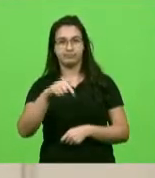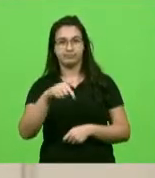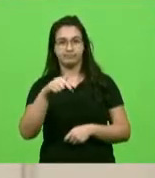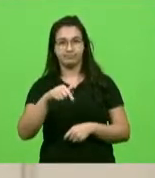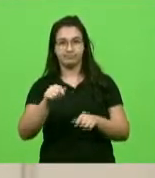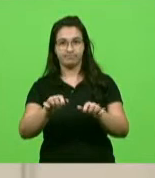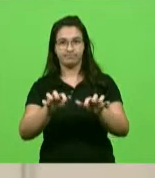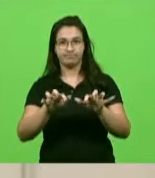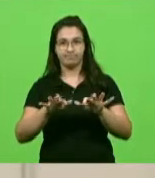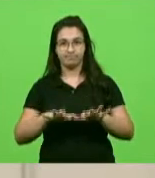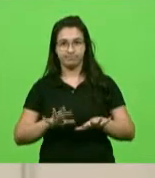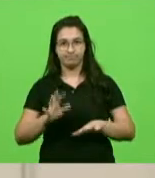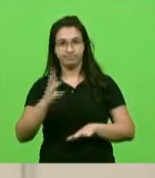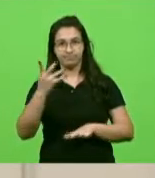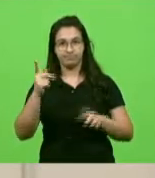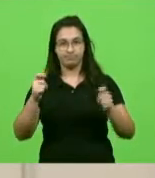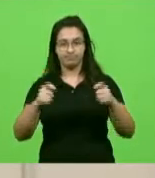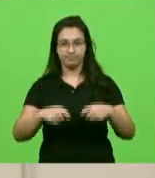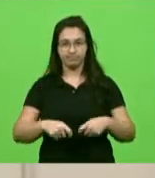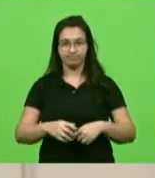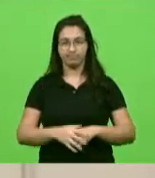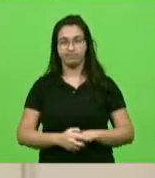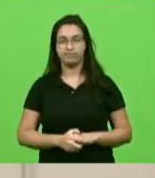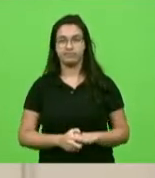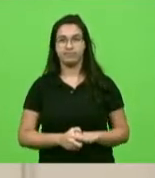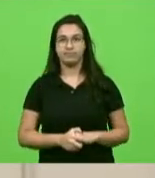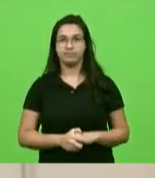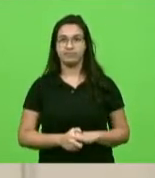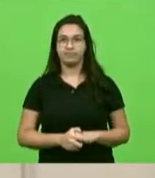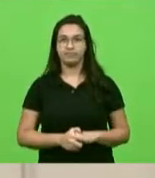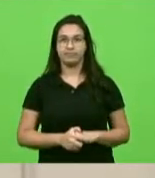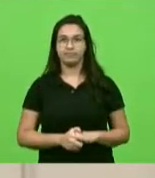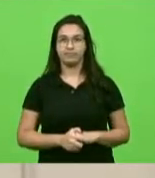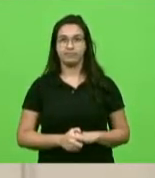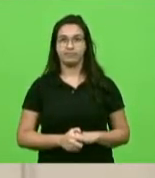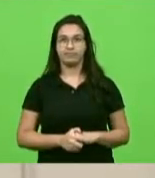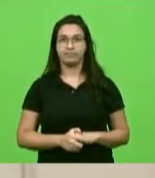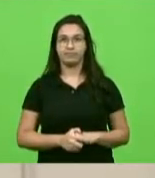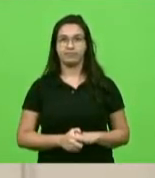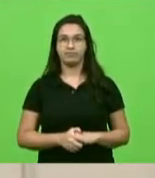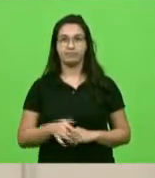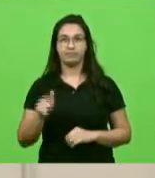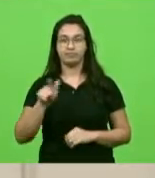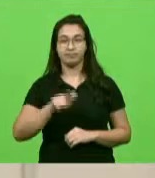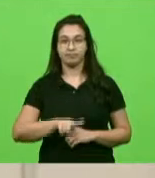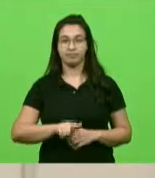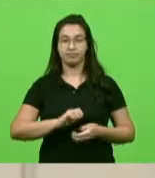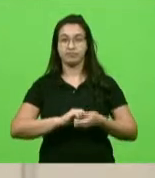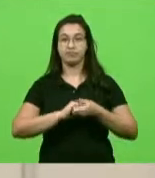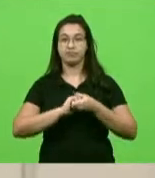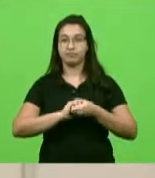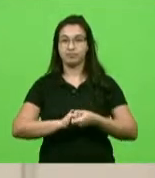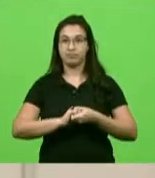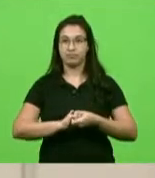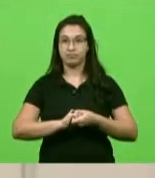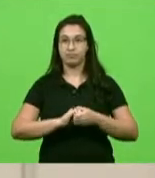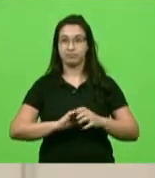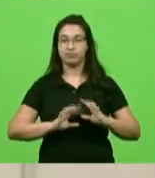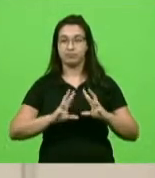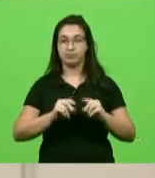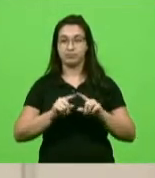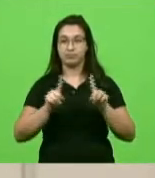desta sessão. E, igualmente, também cumprimento todos